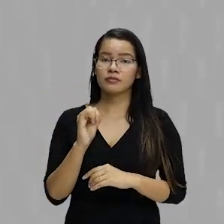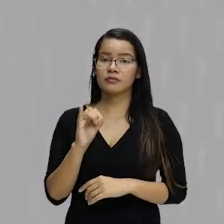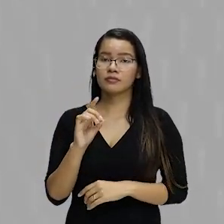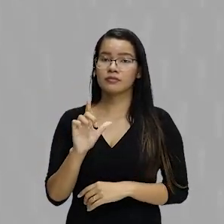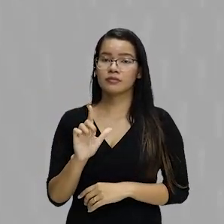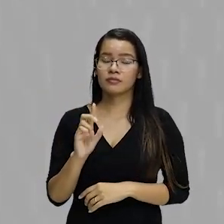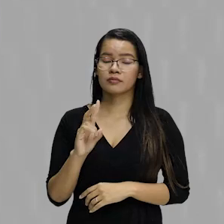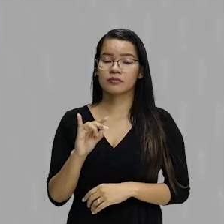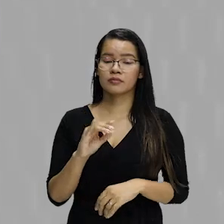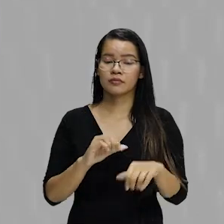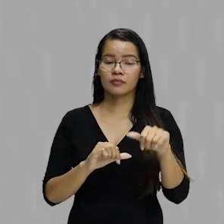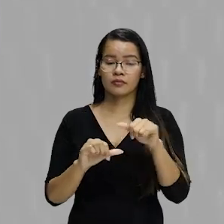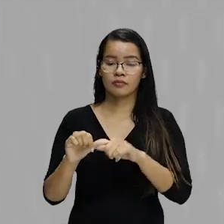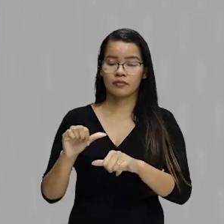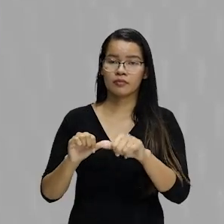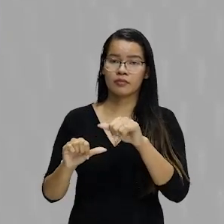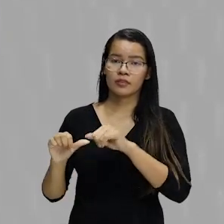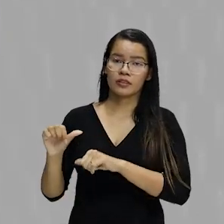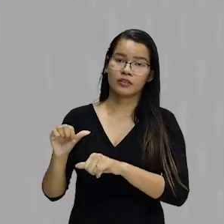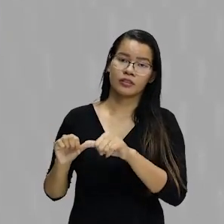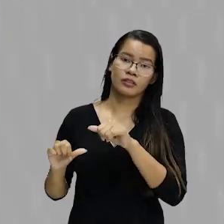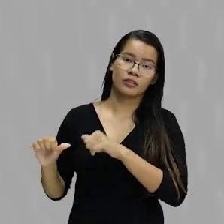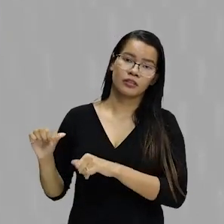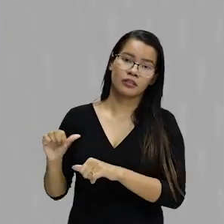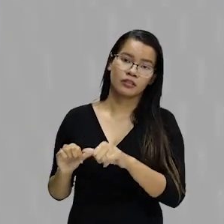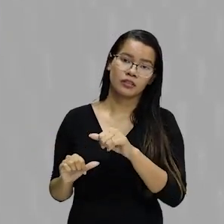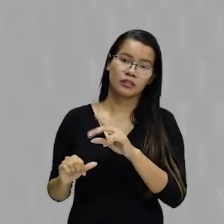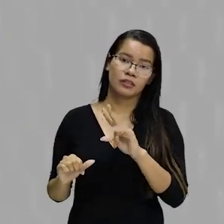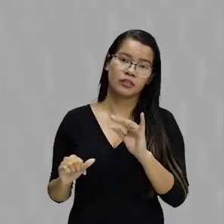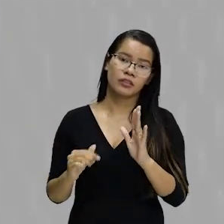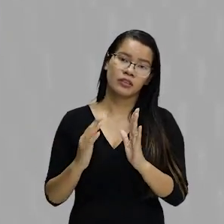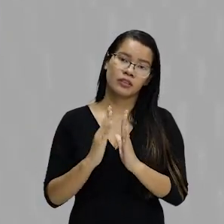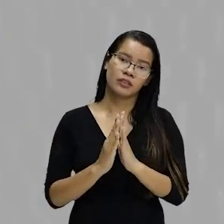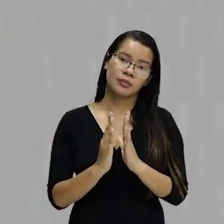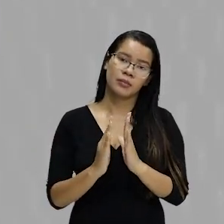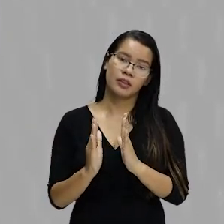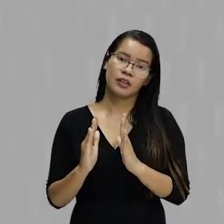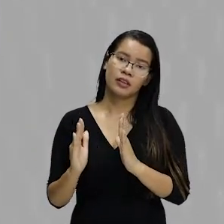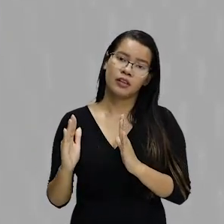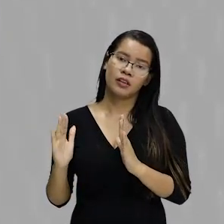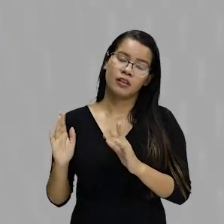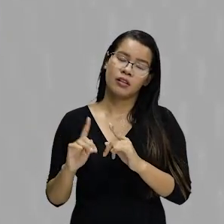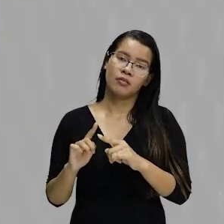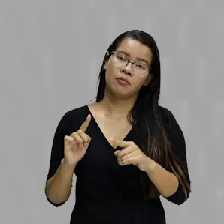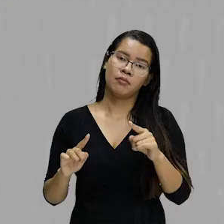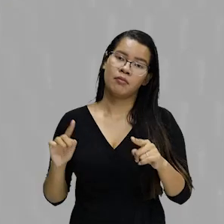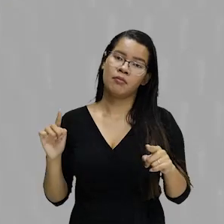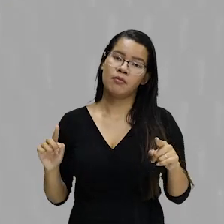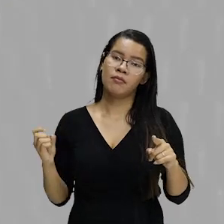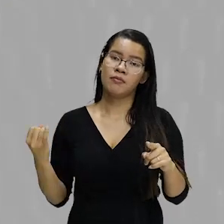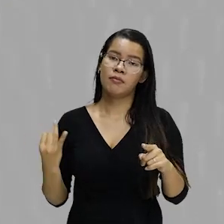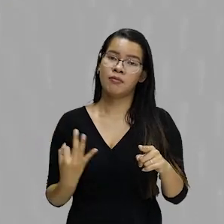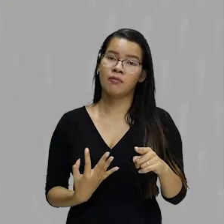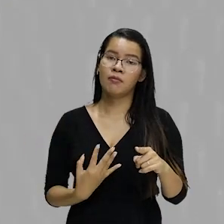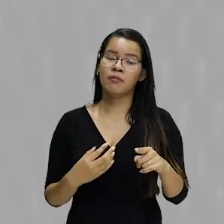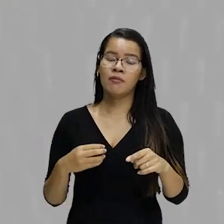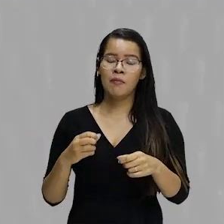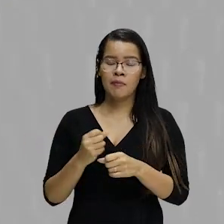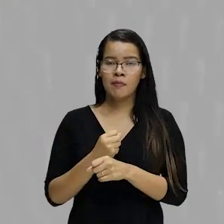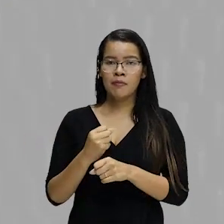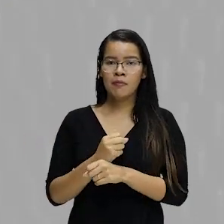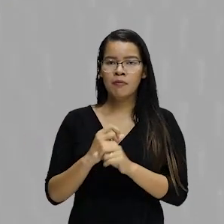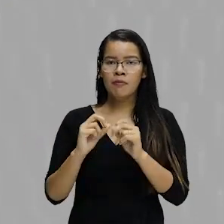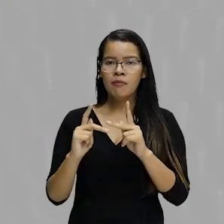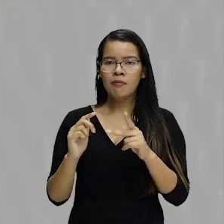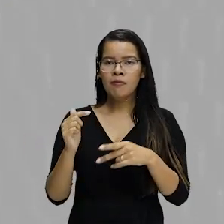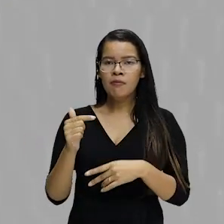movimentando, né, que ele se movimenta, ele vai variando. Ele vai variando de acordo com o ano, certo?